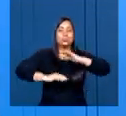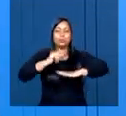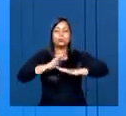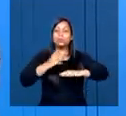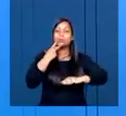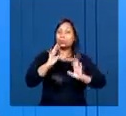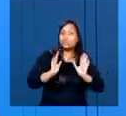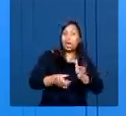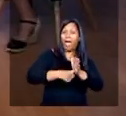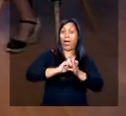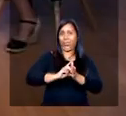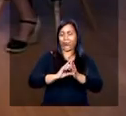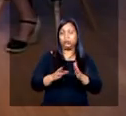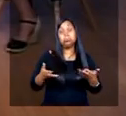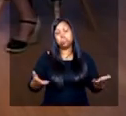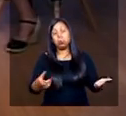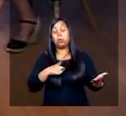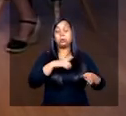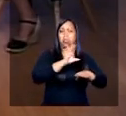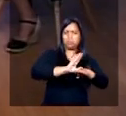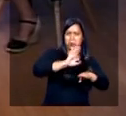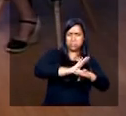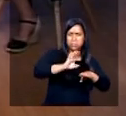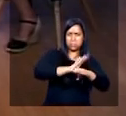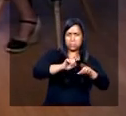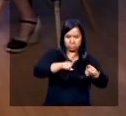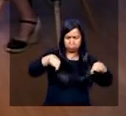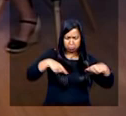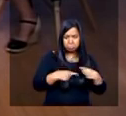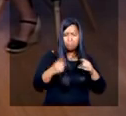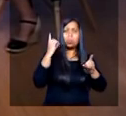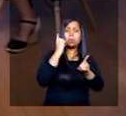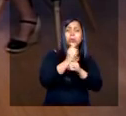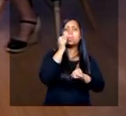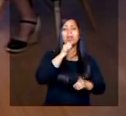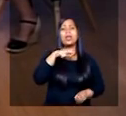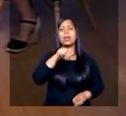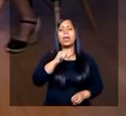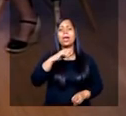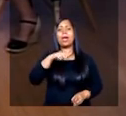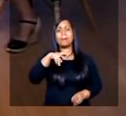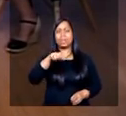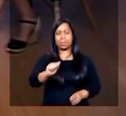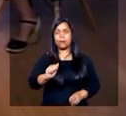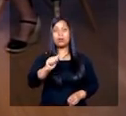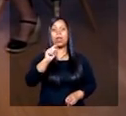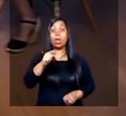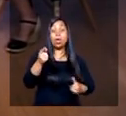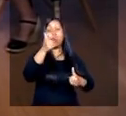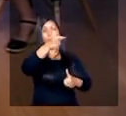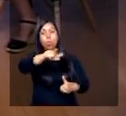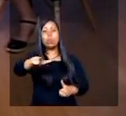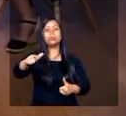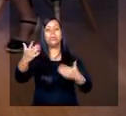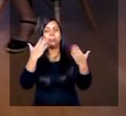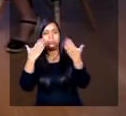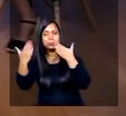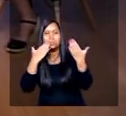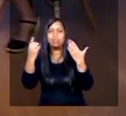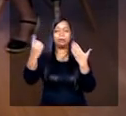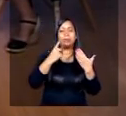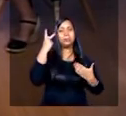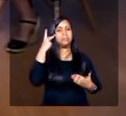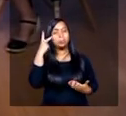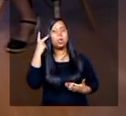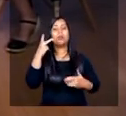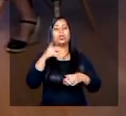disse para você anteriormente. Eu estava fazendo um curso no espaço psicanalítico e encontrei com a Ana Maria Camilo, que é uma outra psicóloga que tinha vindo de São Paulo, que